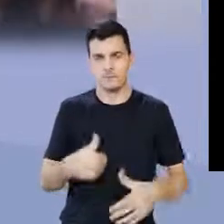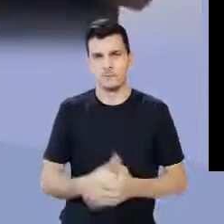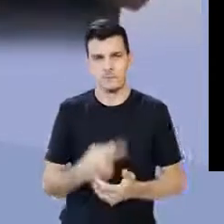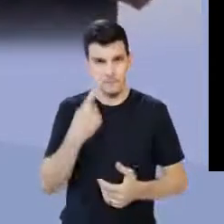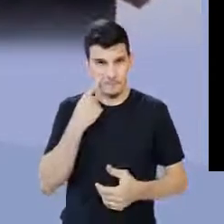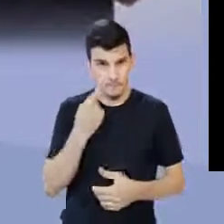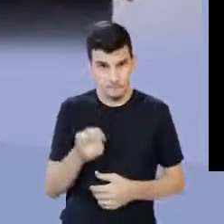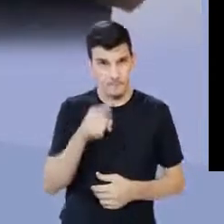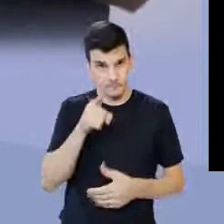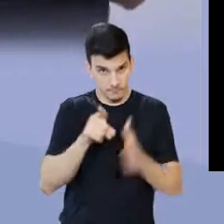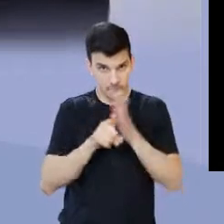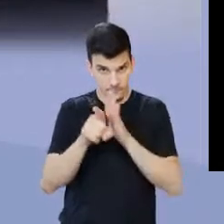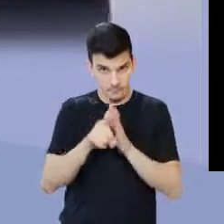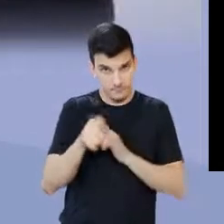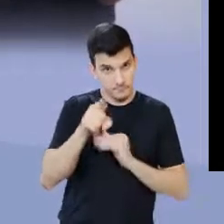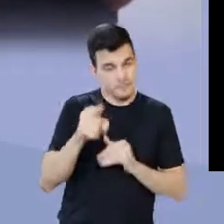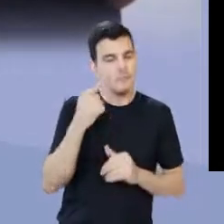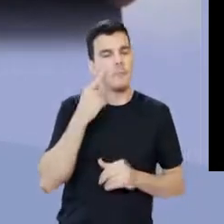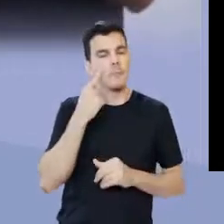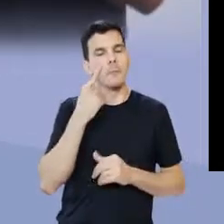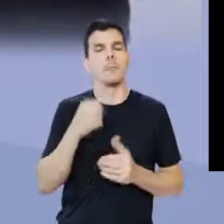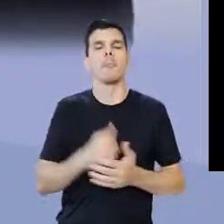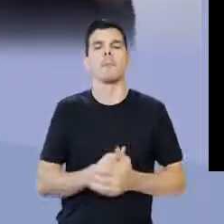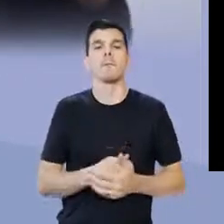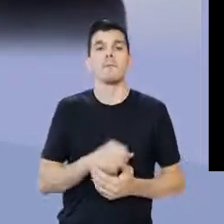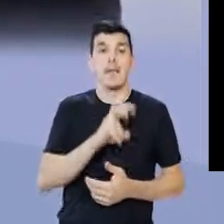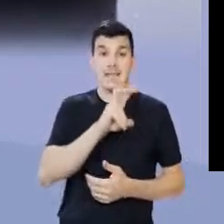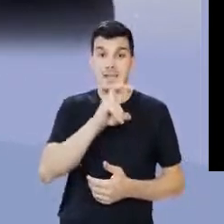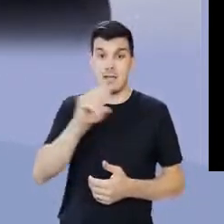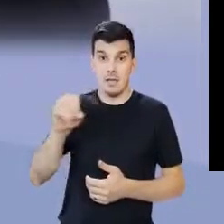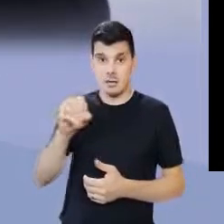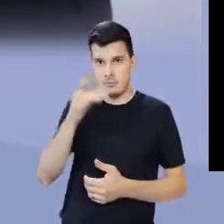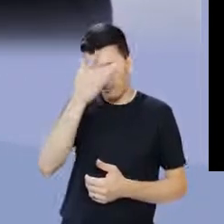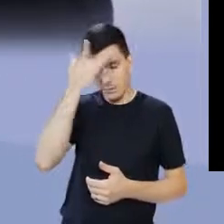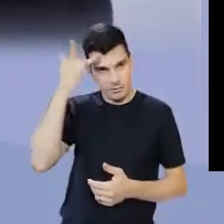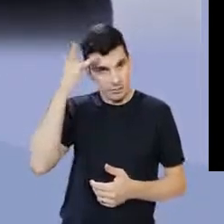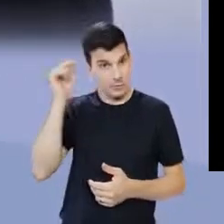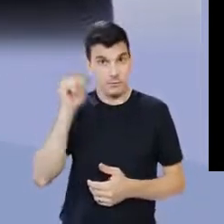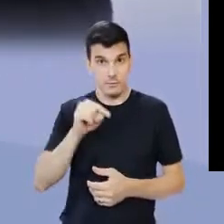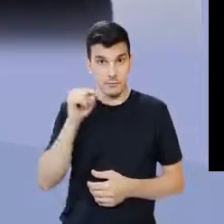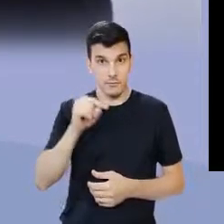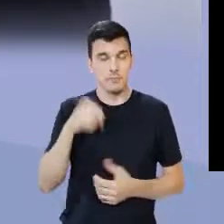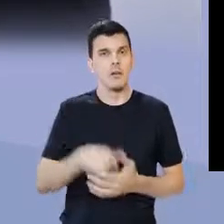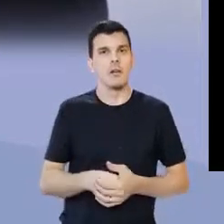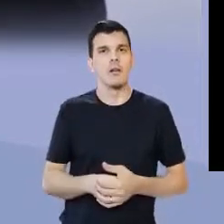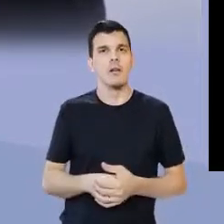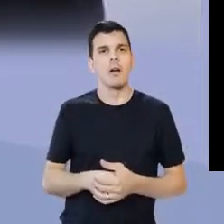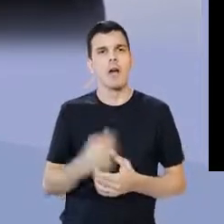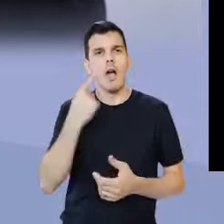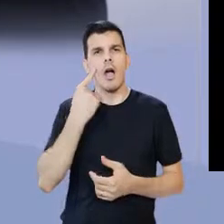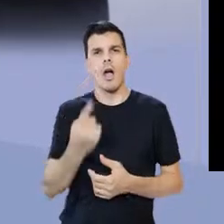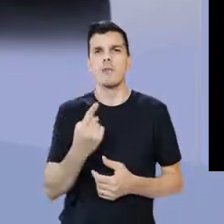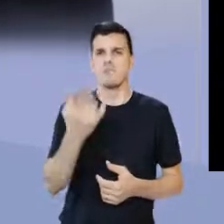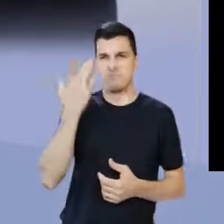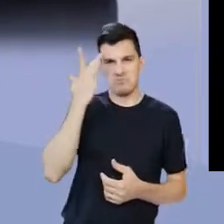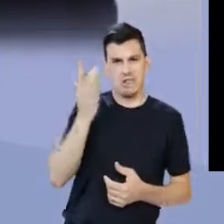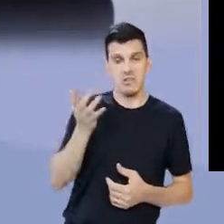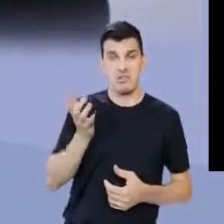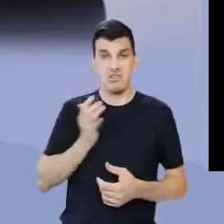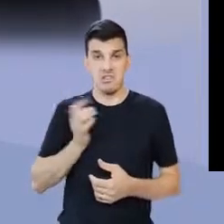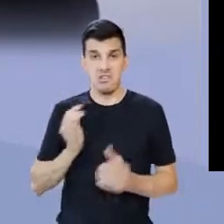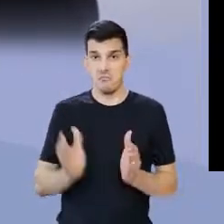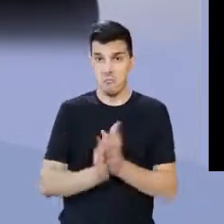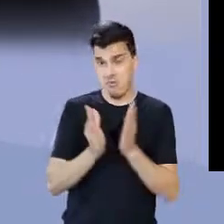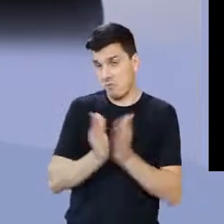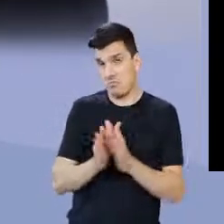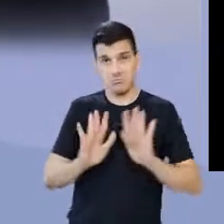quero que o seu Enem, por favor, entenda agora, esses 500 homens que estão ali, eu não quero saber se eles são ricos ou pobres, se eles